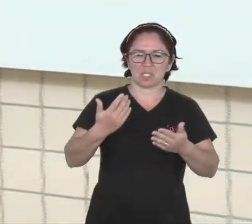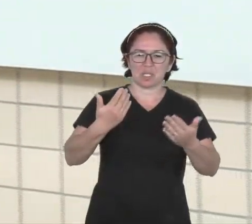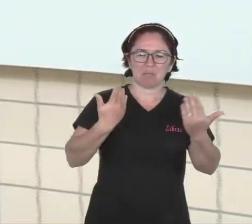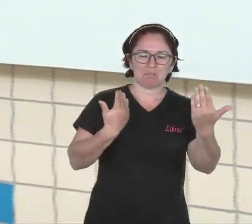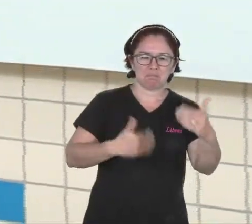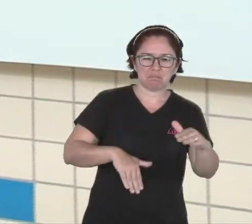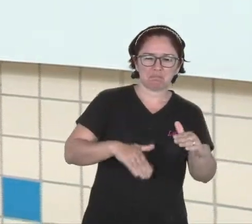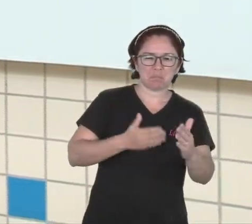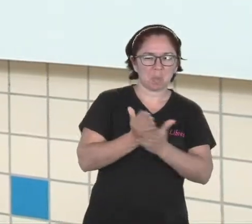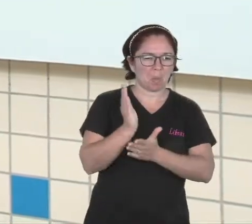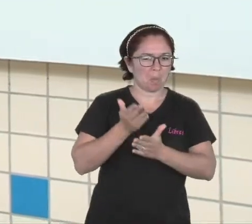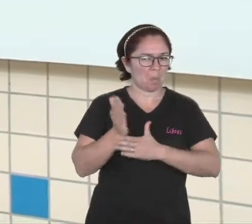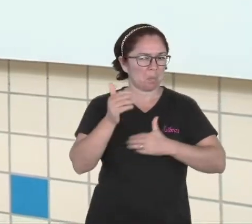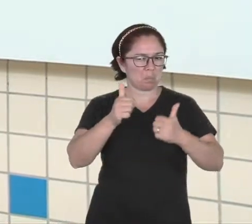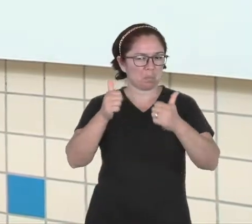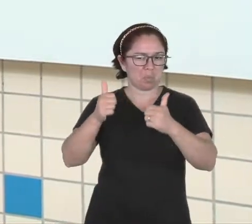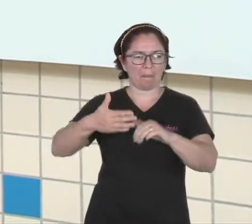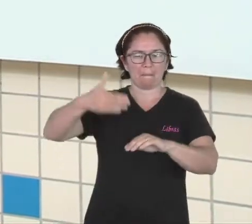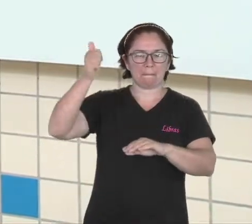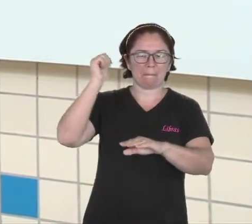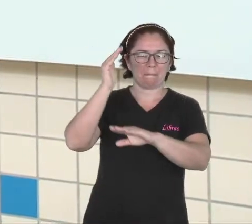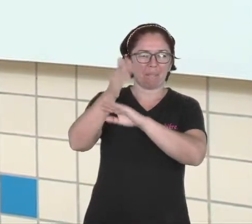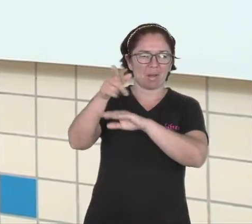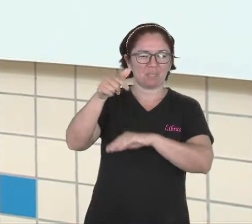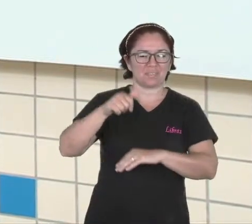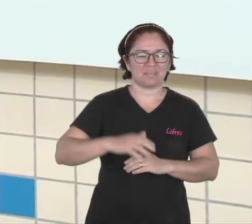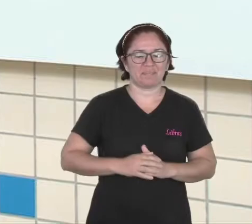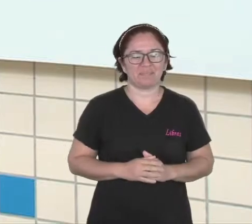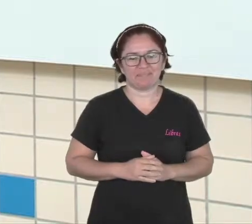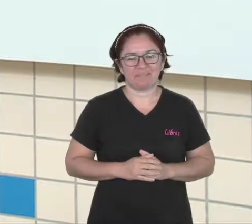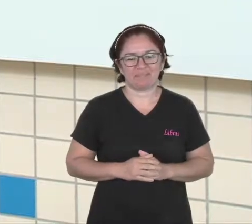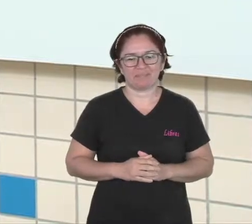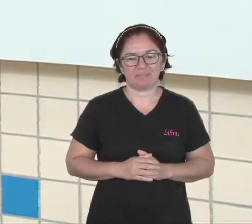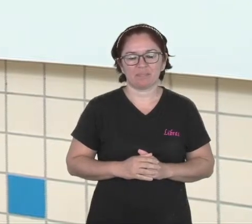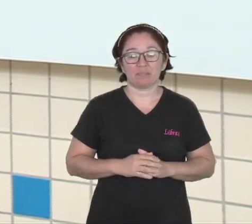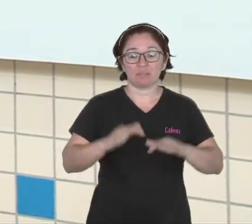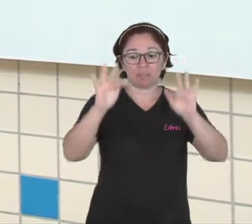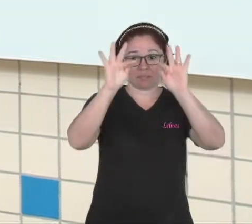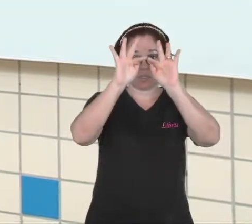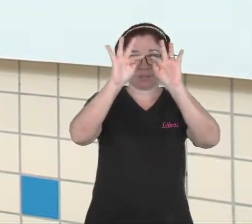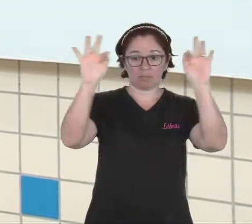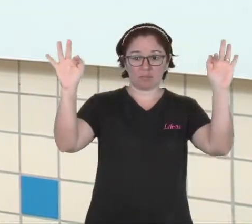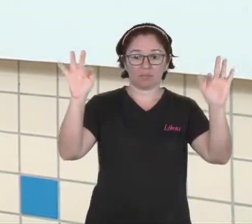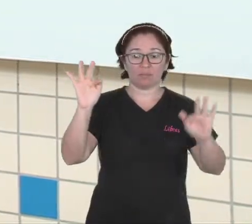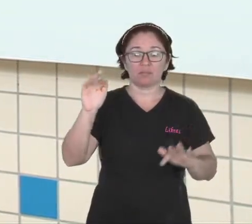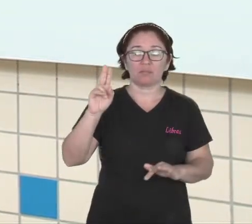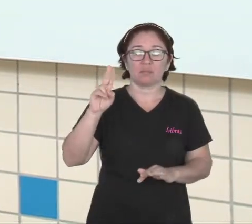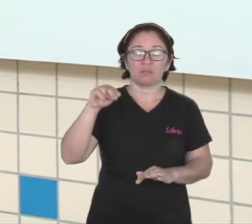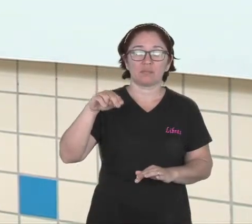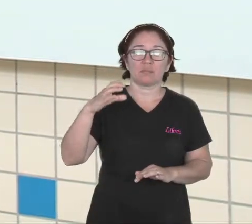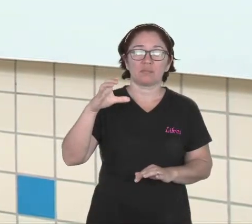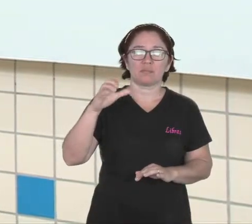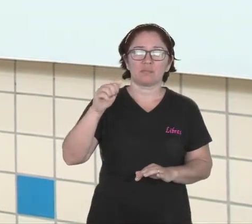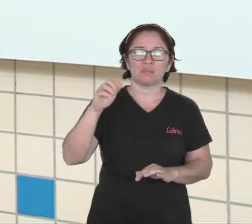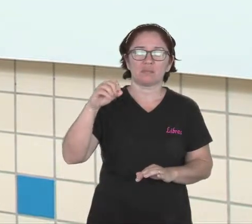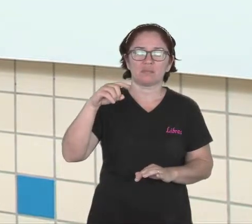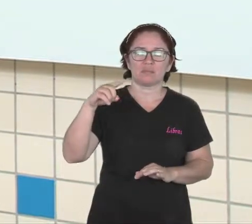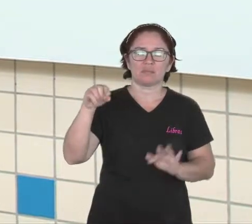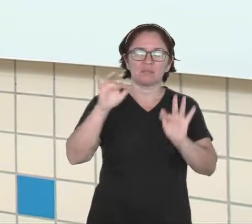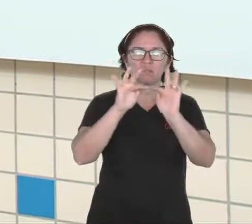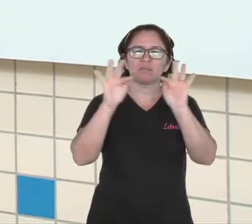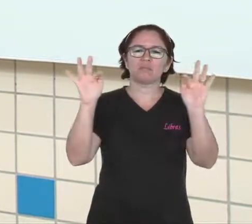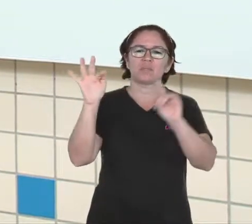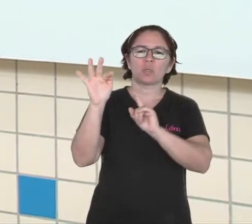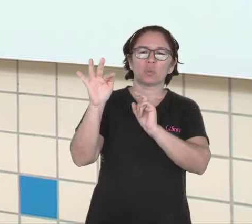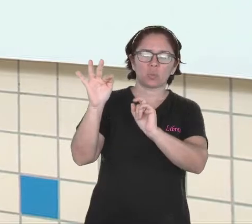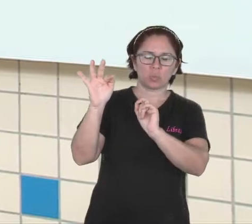Bom, função, conteúdo de função. Eu gosto sempre de começar dizendo o que é. Se você entende o que é e